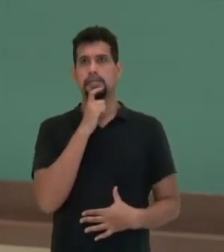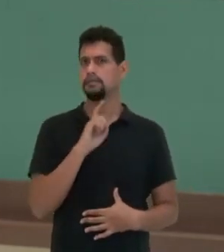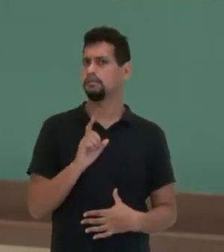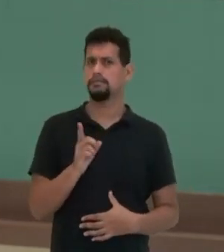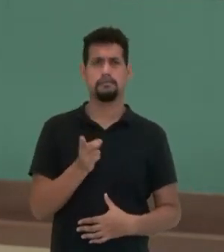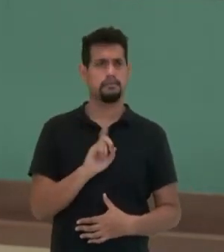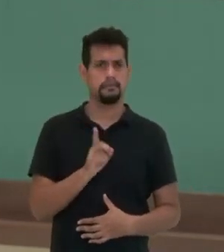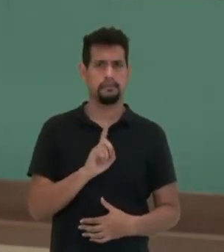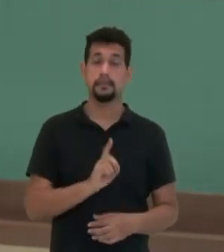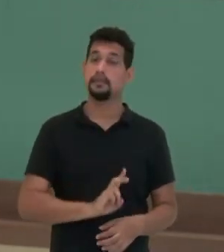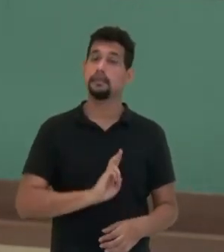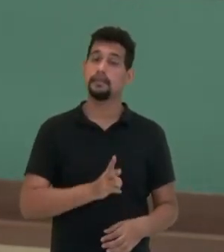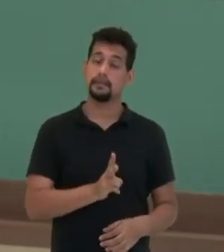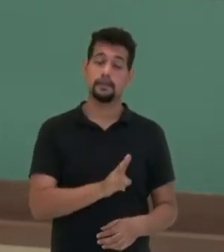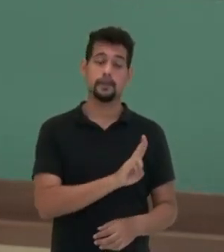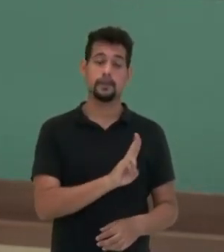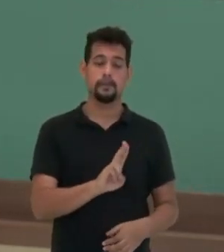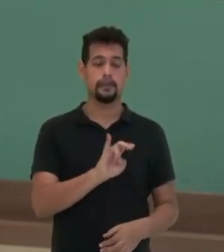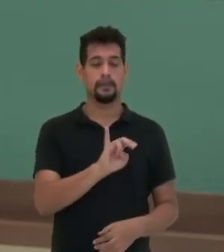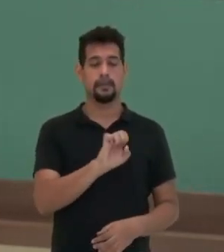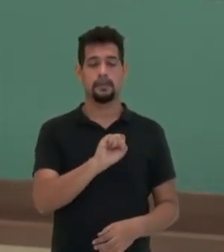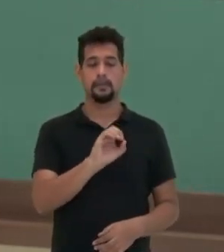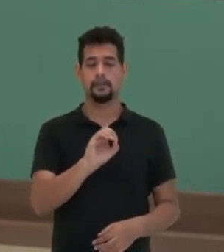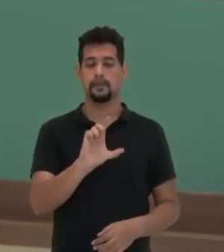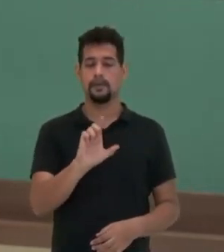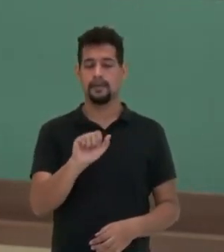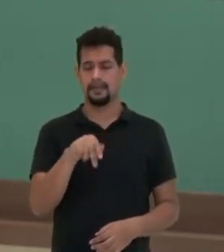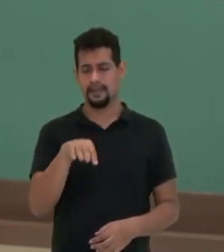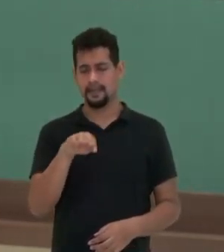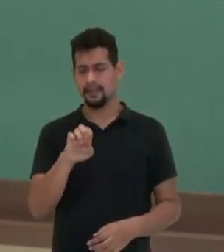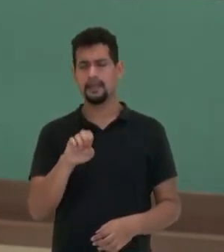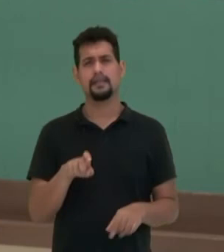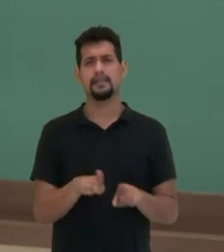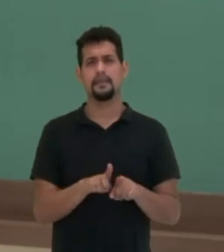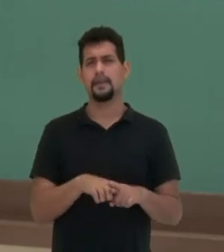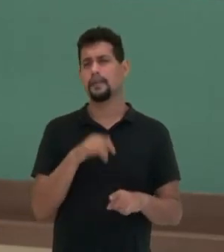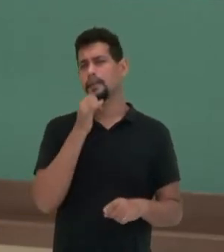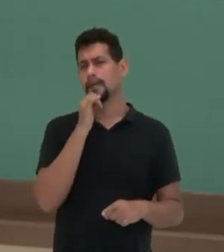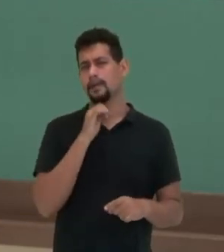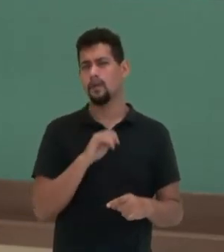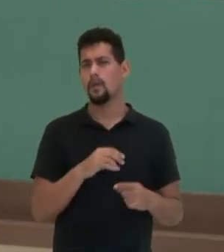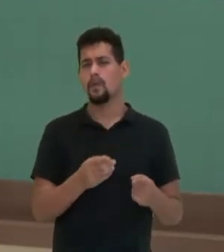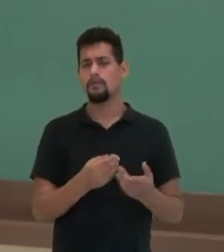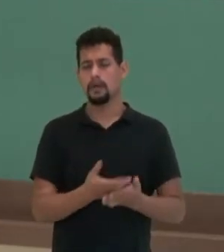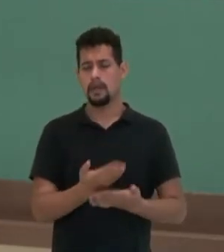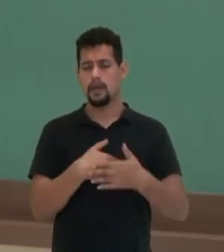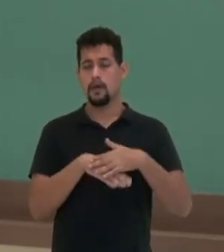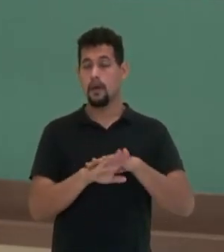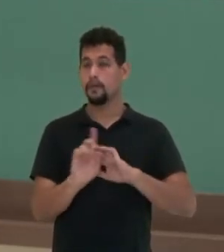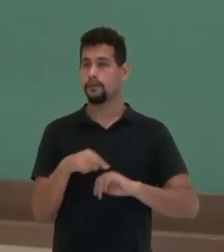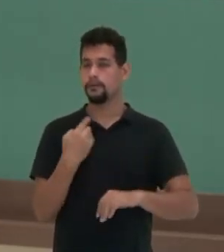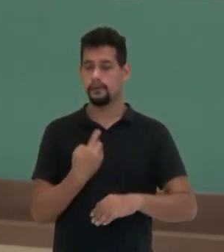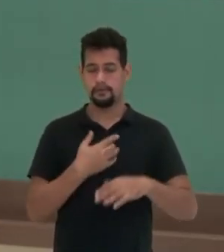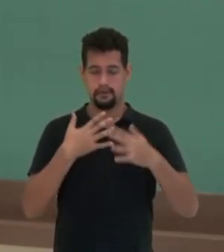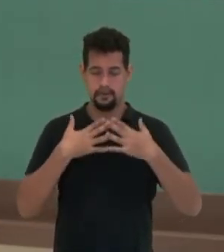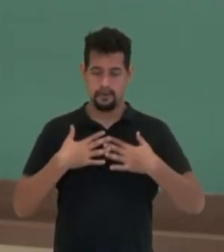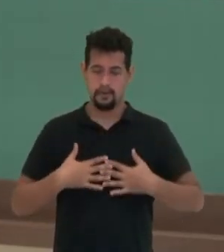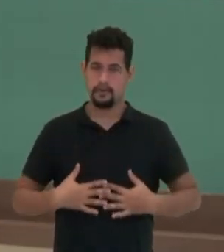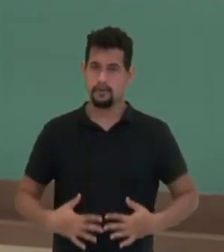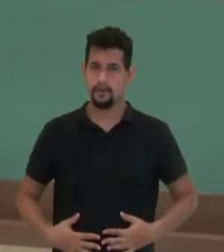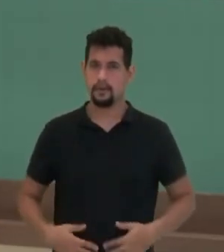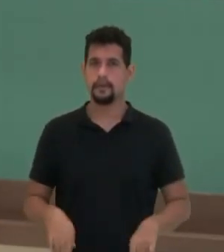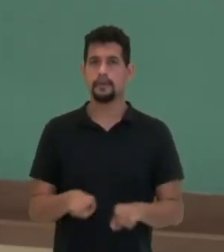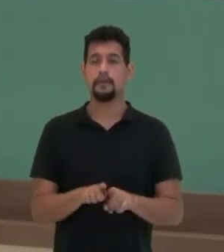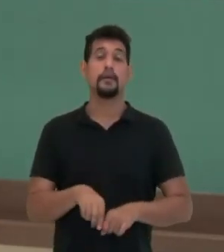ele acaba sendo esse isolante térmico. Também ele não deixa que, como ele recobre nosso corpo, principalmente estando